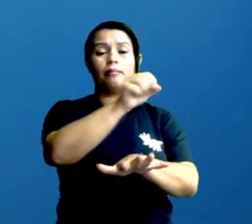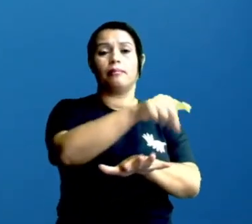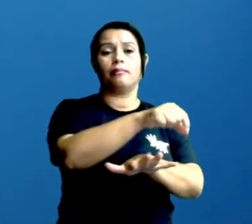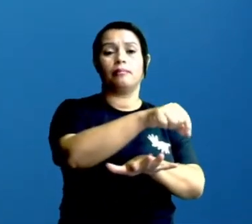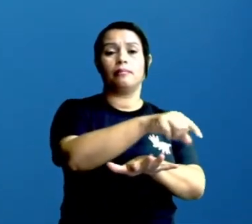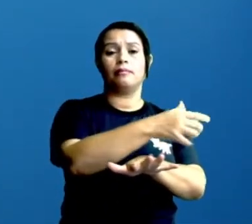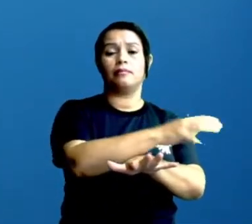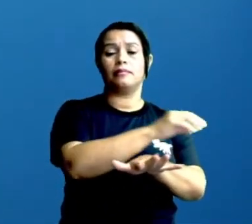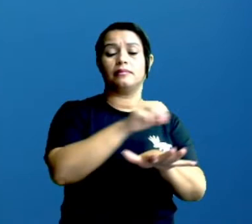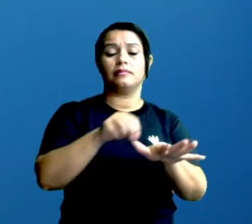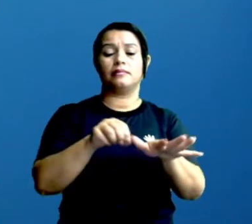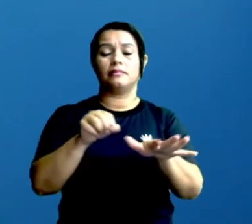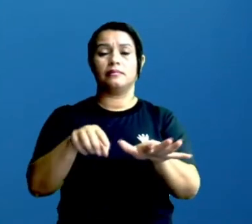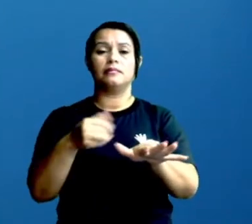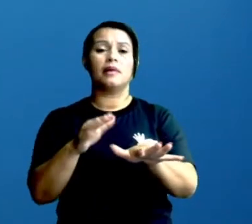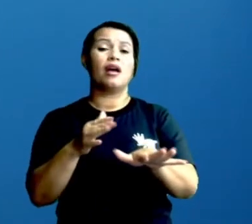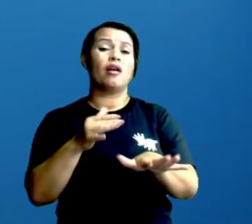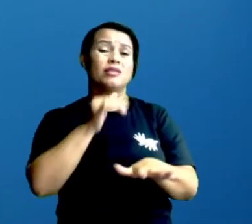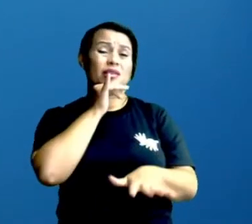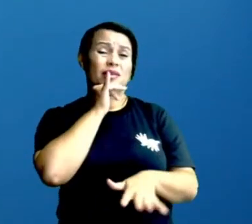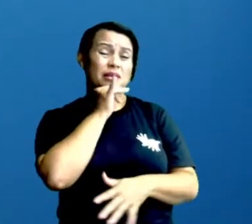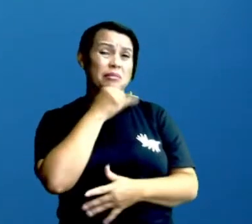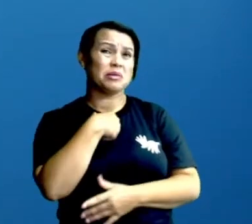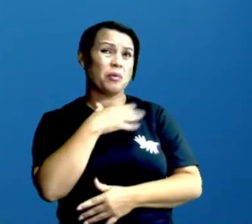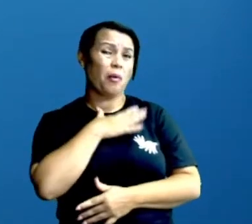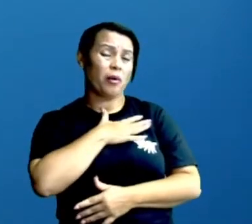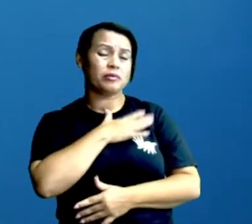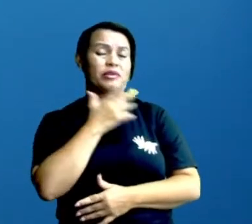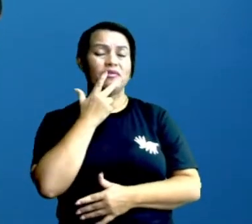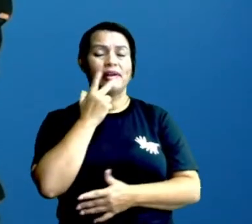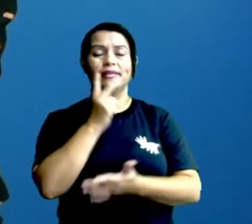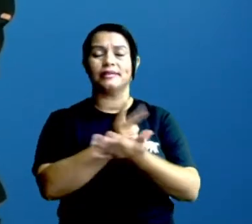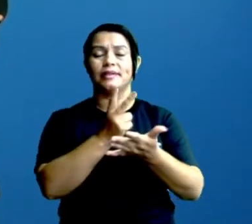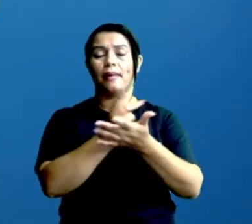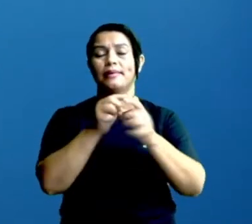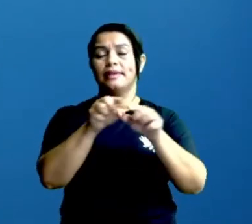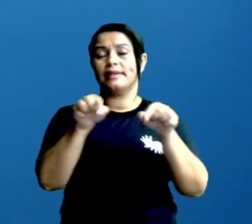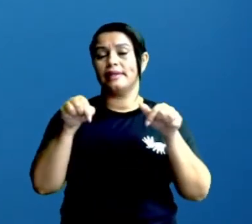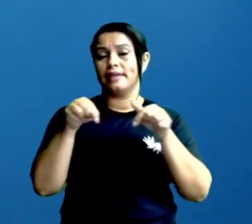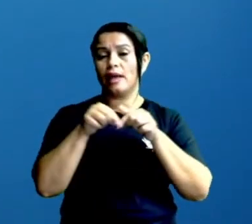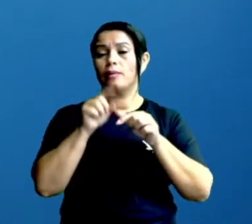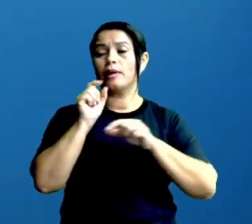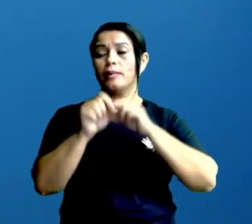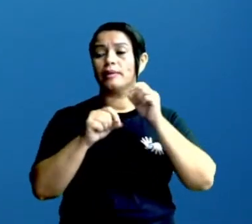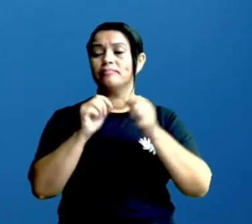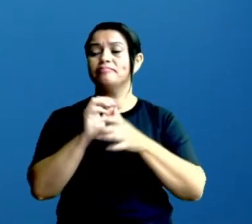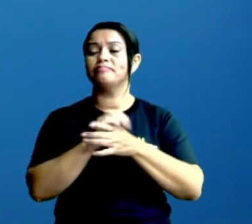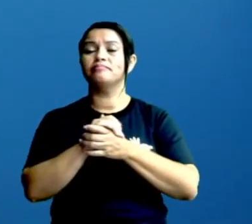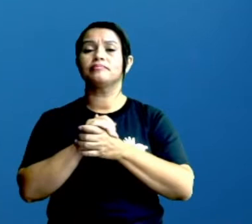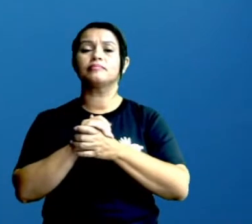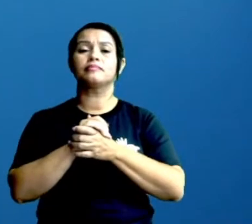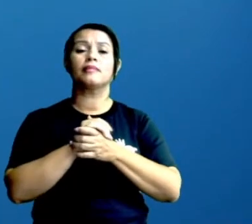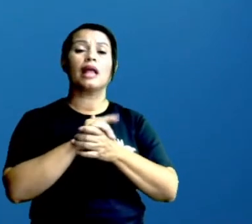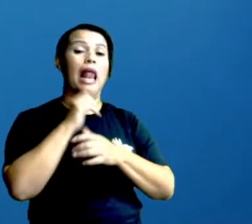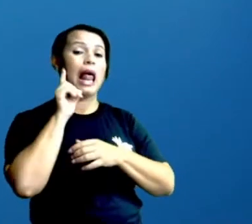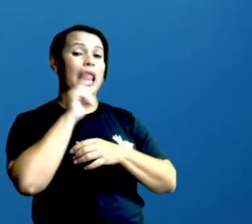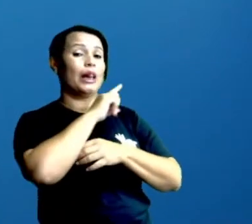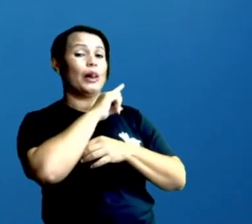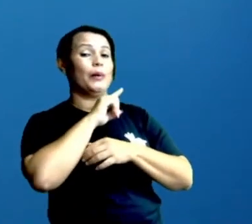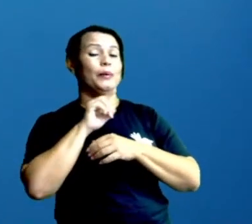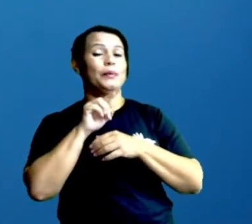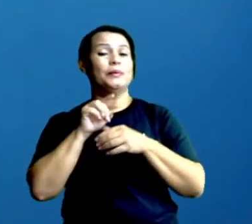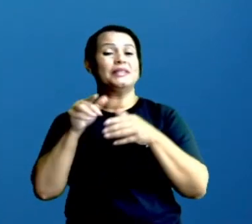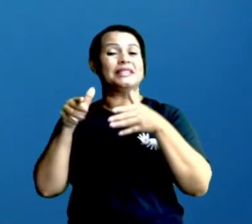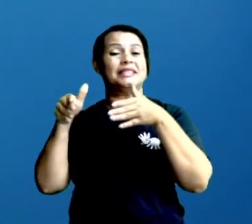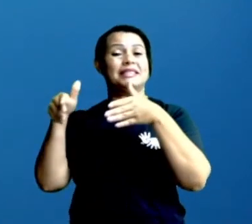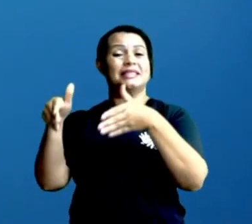um exemplo aqui que eu não gosto muito, não sabe desse exemplo não, mas eu sempre falo em sala de aula para os meus alunos, que é o seguinte: num cemitério, aí